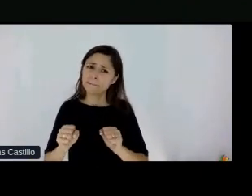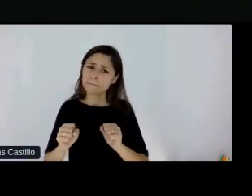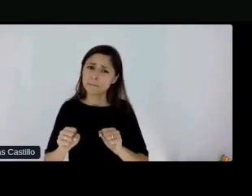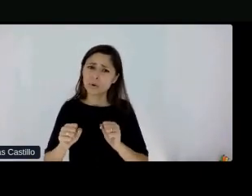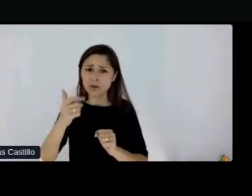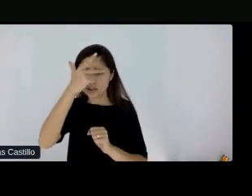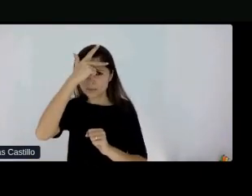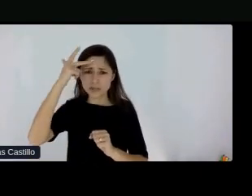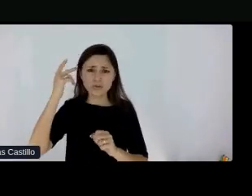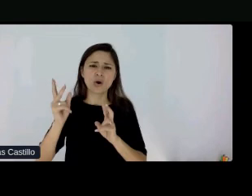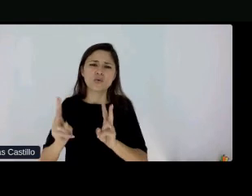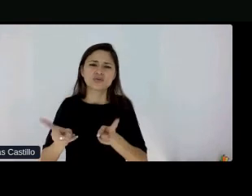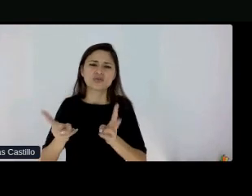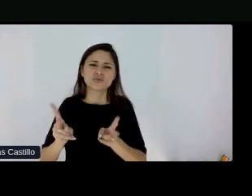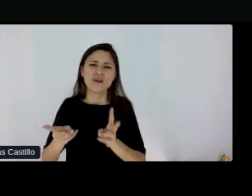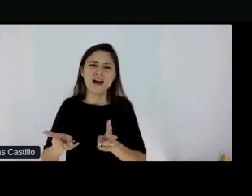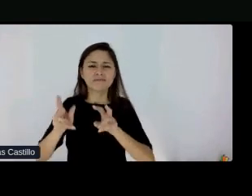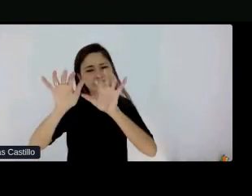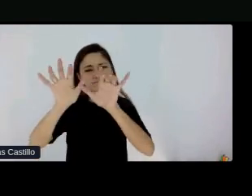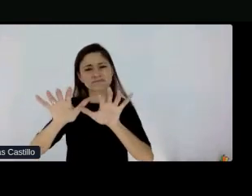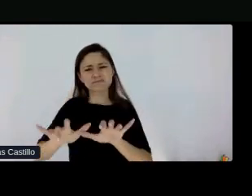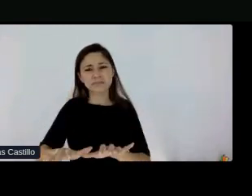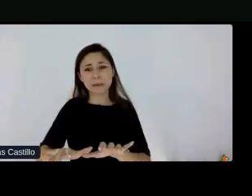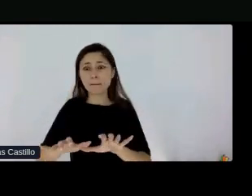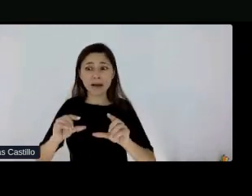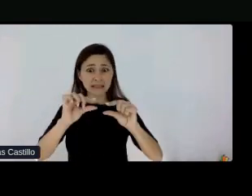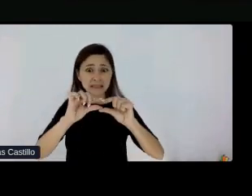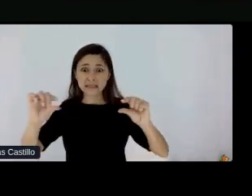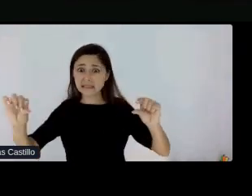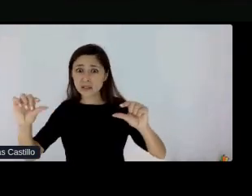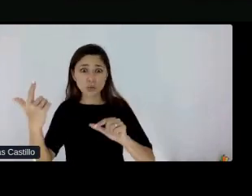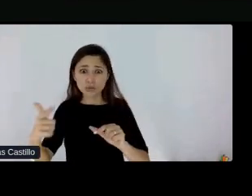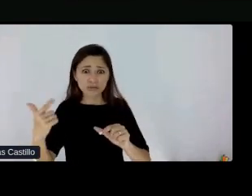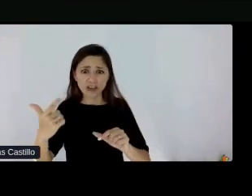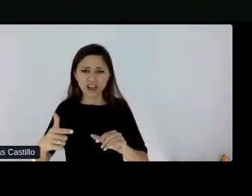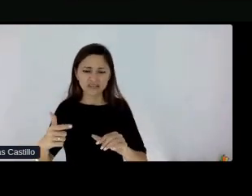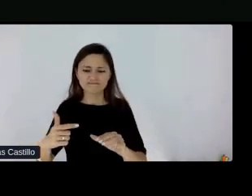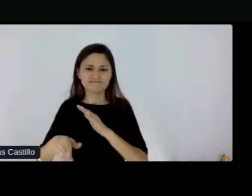continuar na sua pesquisa. Então, perdão,